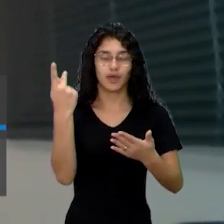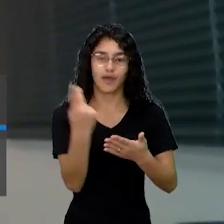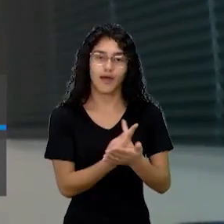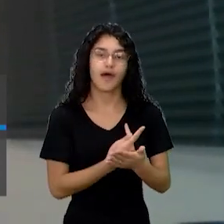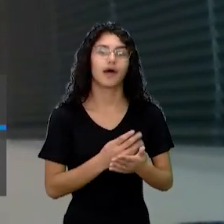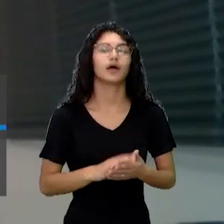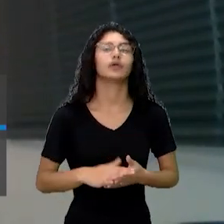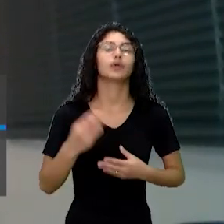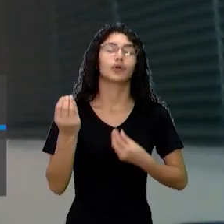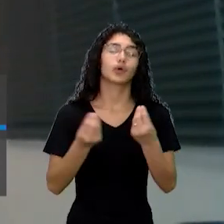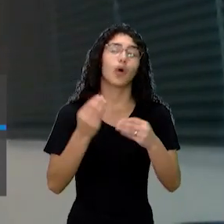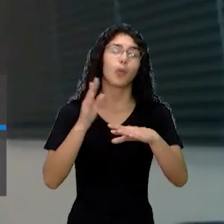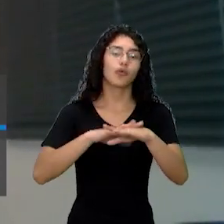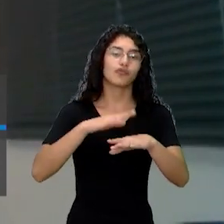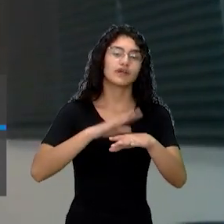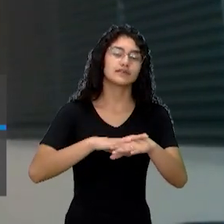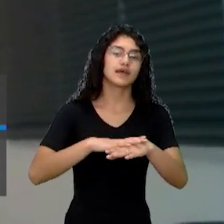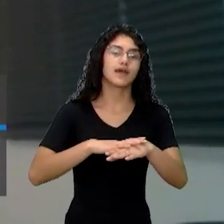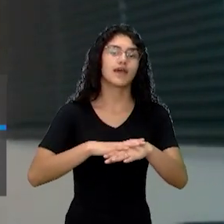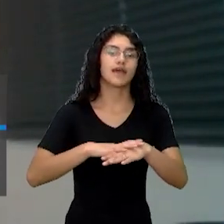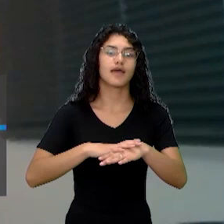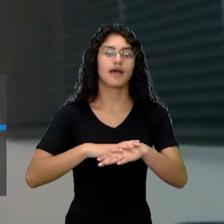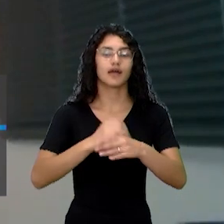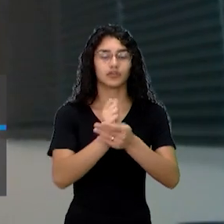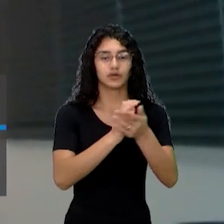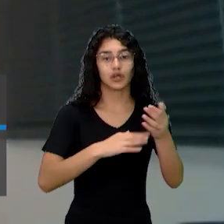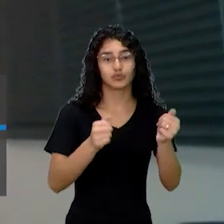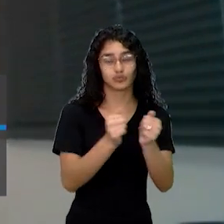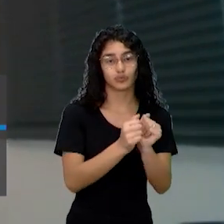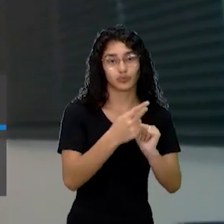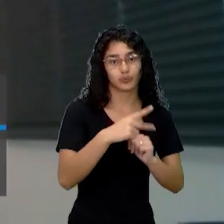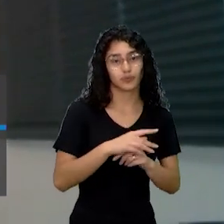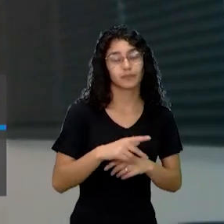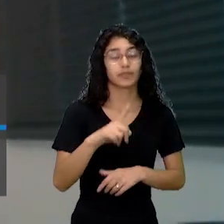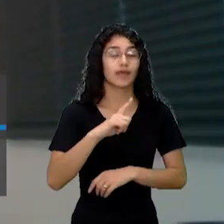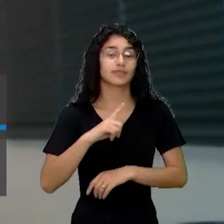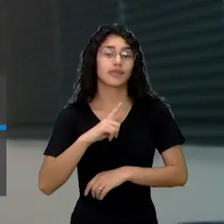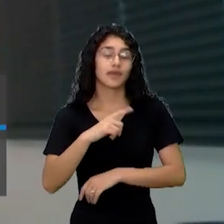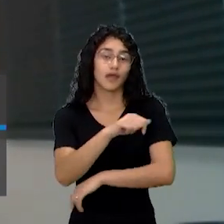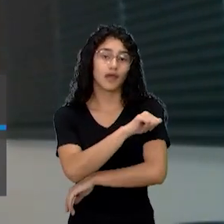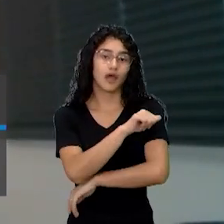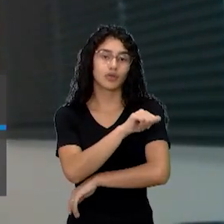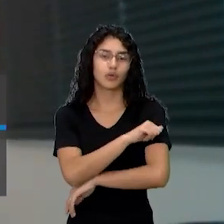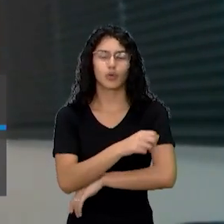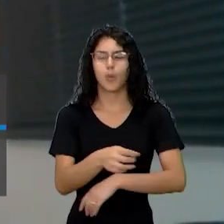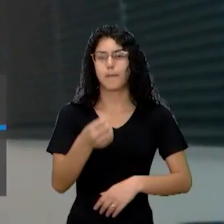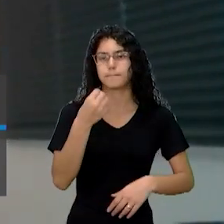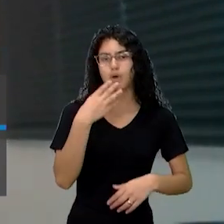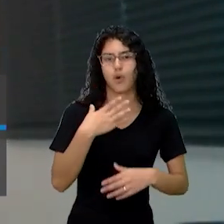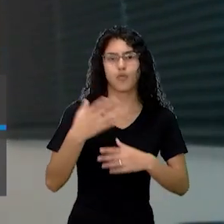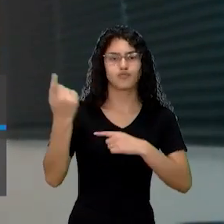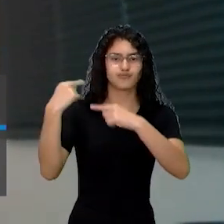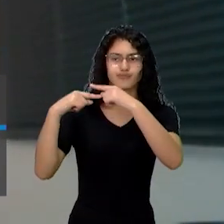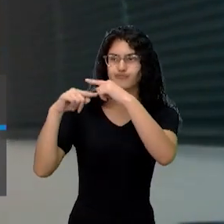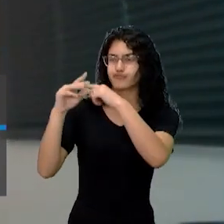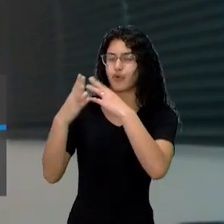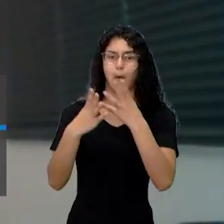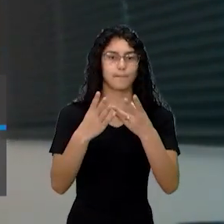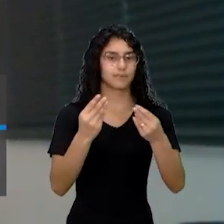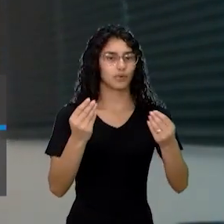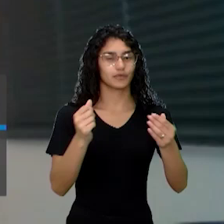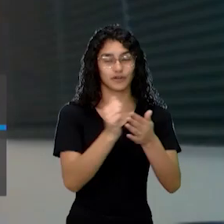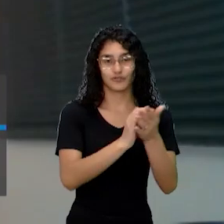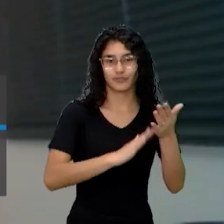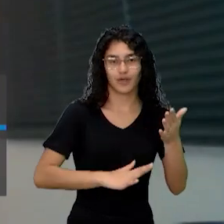ofertado no aspecto pedagógico. Então, eu tenho estudantes que vão se beneficiar muito de atividades extras, por exemplo, eu